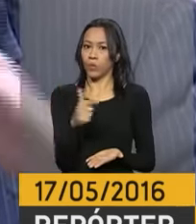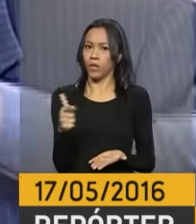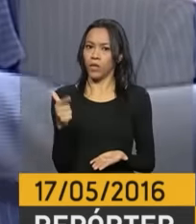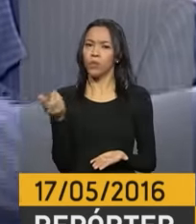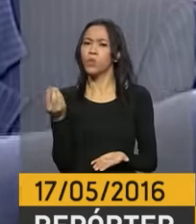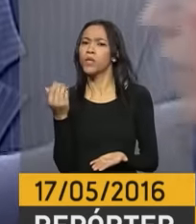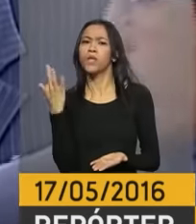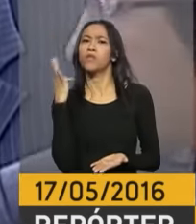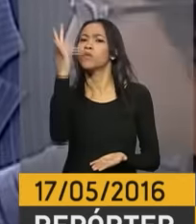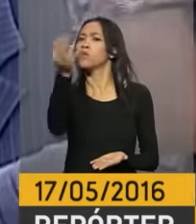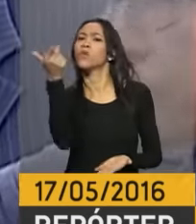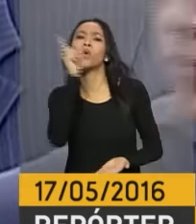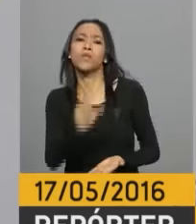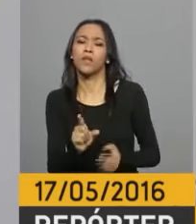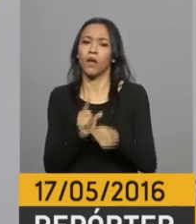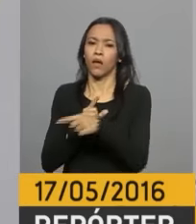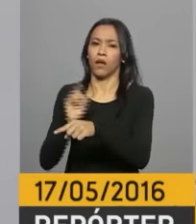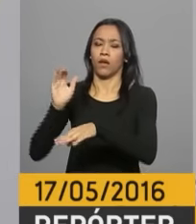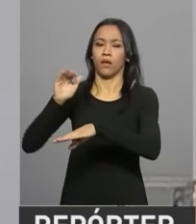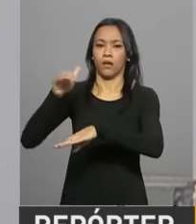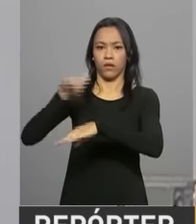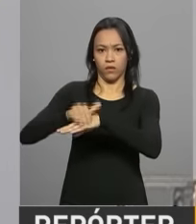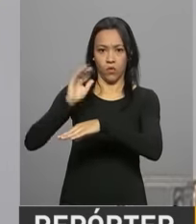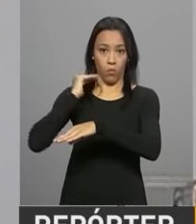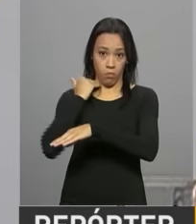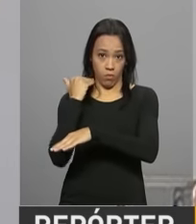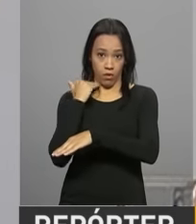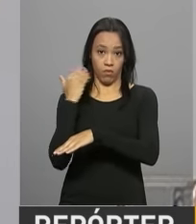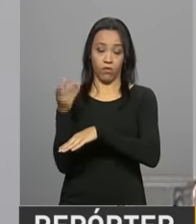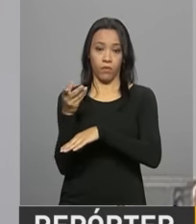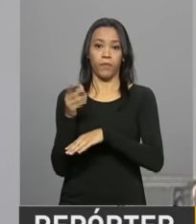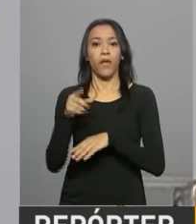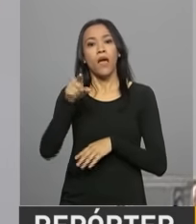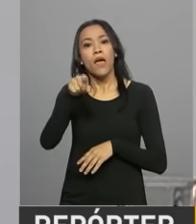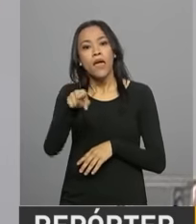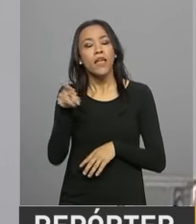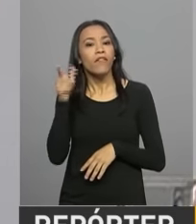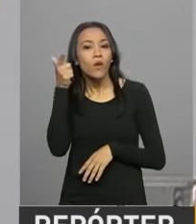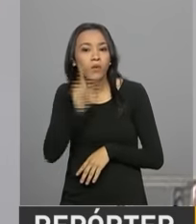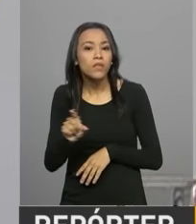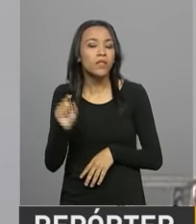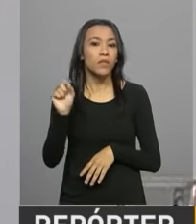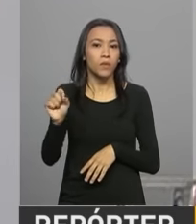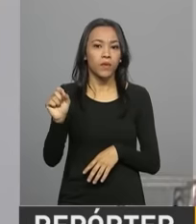Ele vai ganhar aquilo que é a formalização e